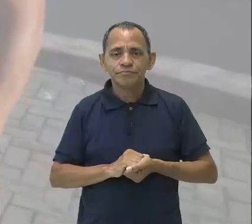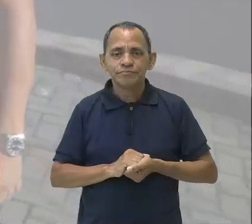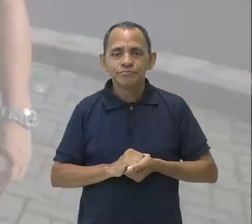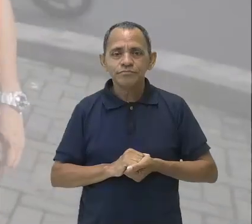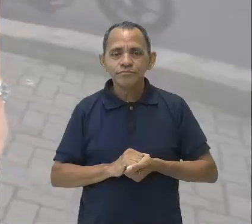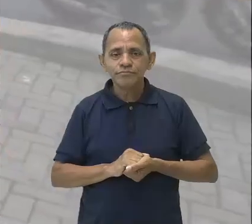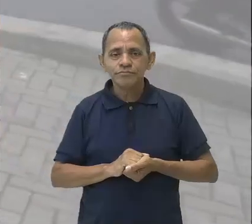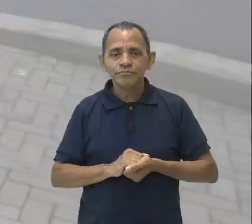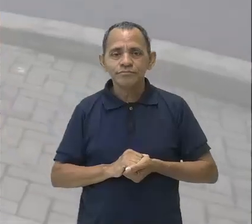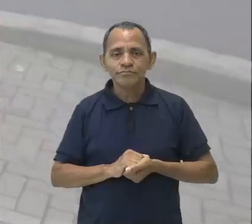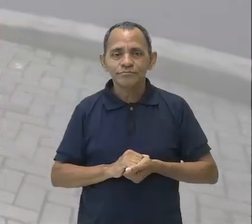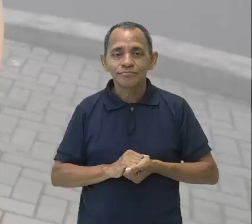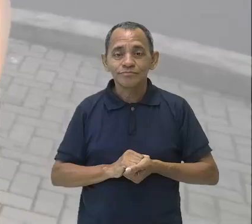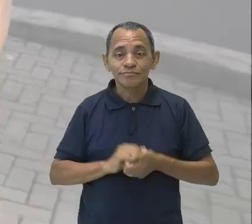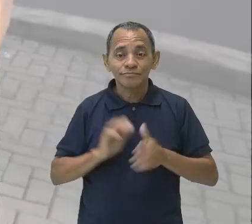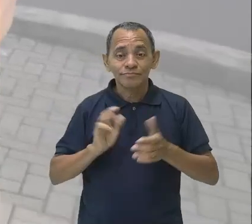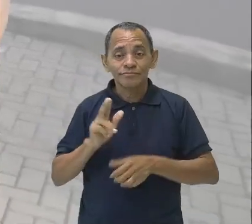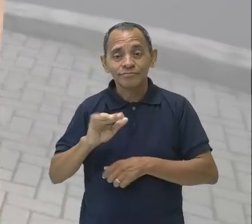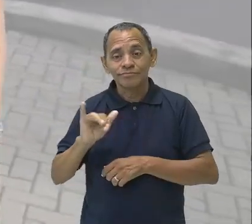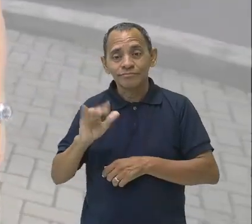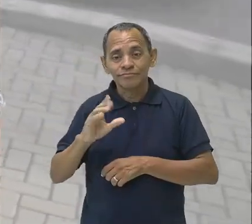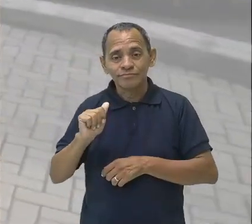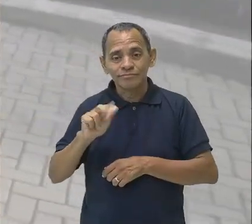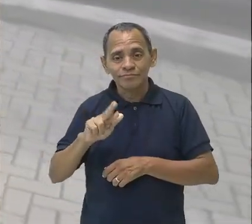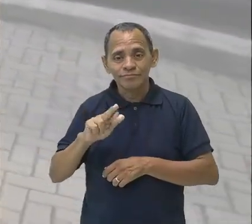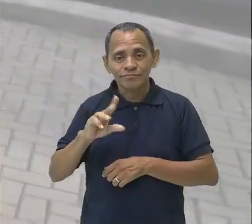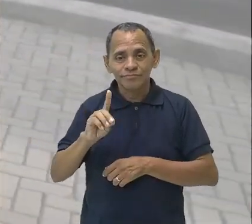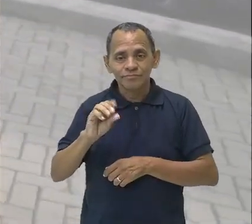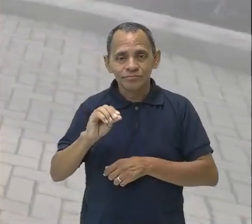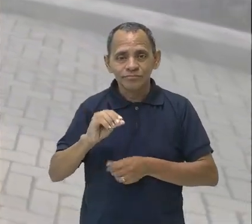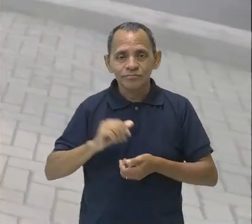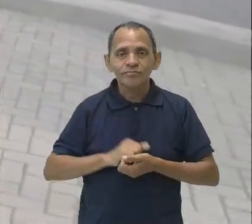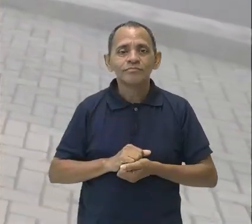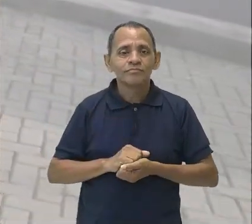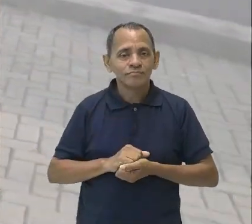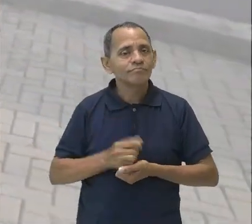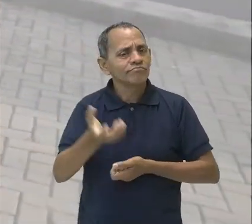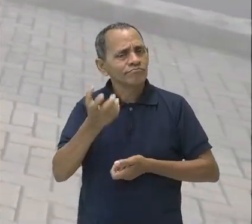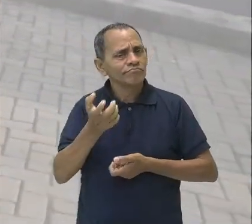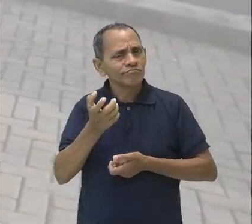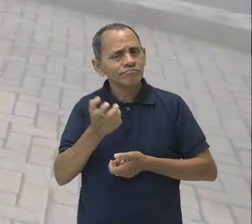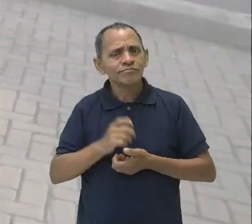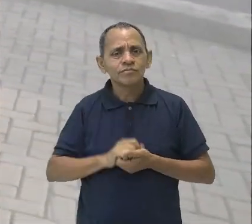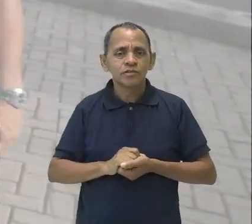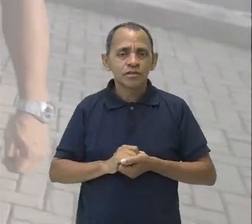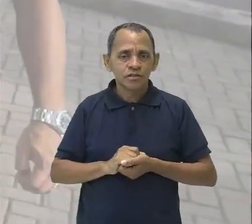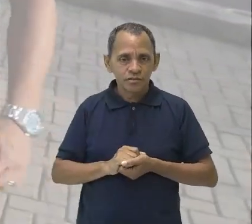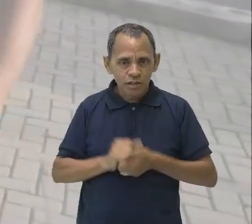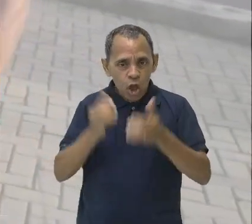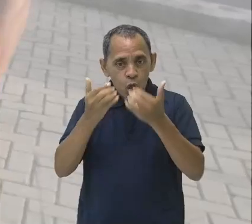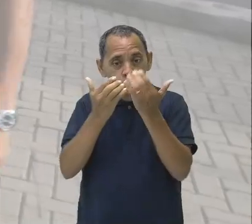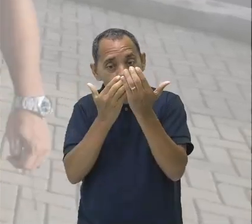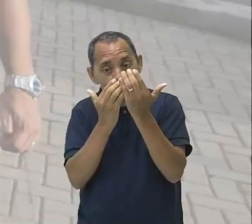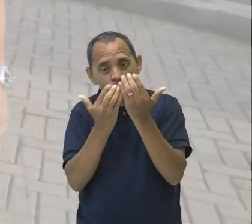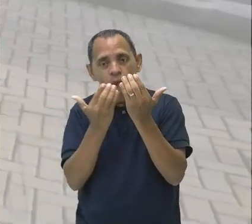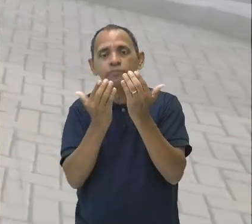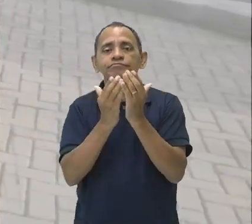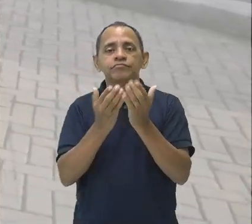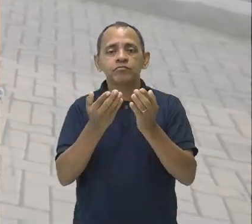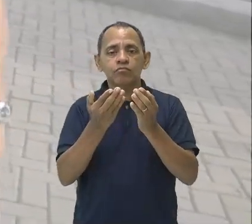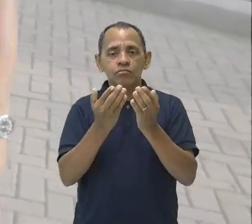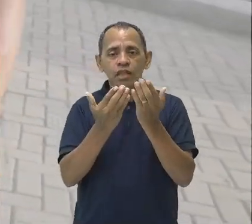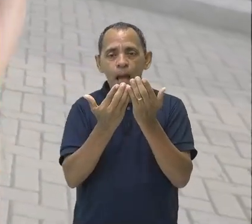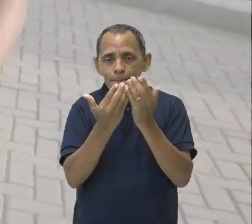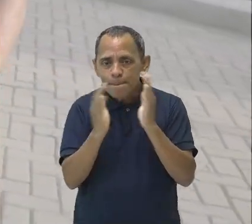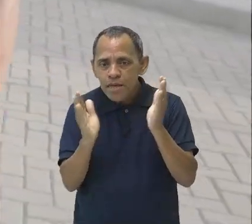Paulo Ricardo, eu tô querendo abrir uma empresa. E aí tu sabe, né? Como é esse primeiro passo, esse começo, né? Escolher o que